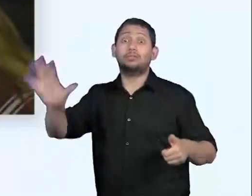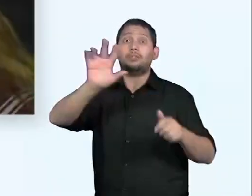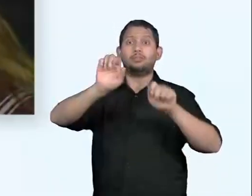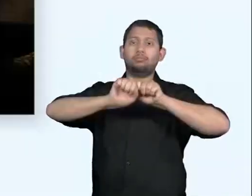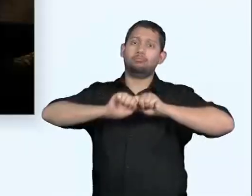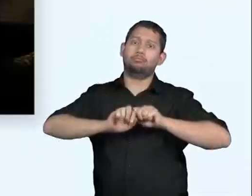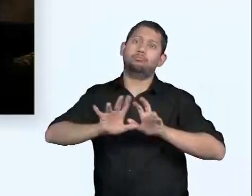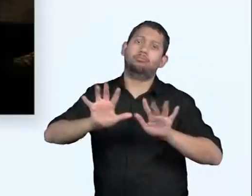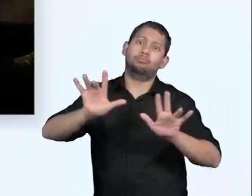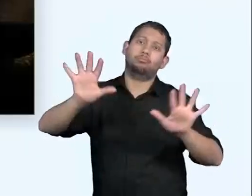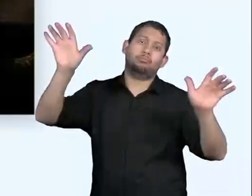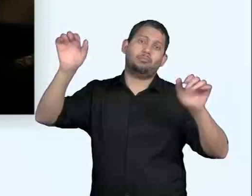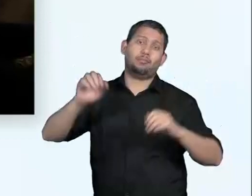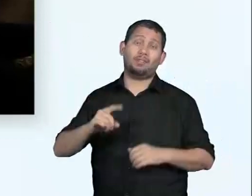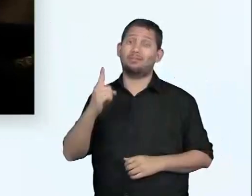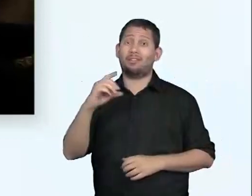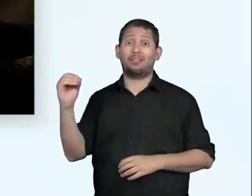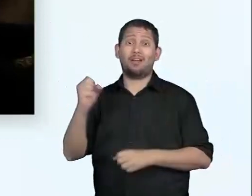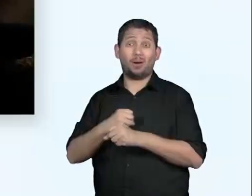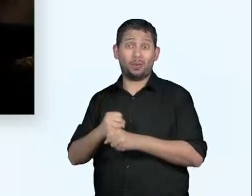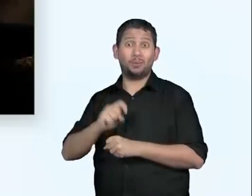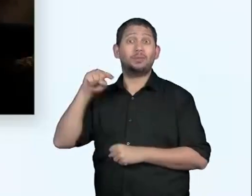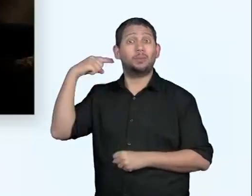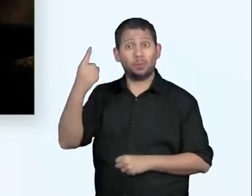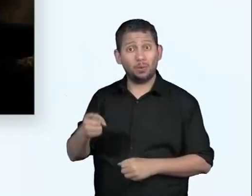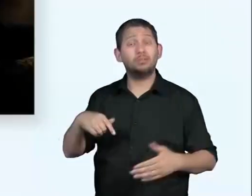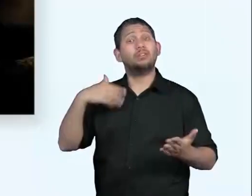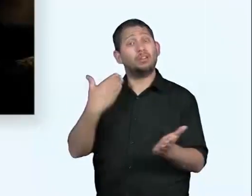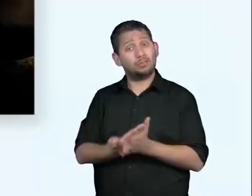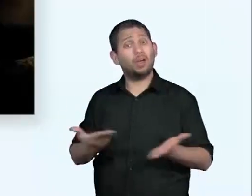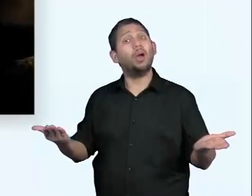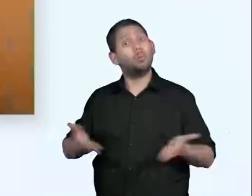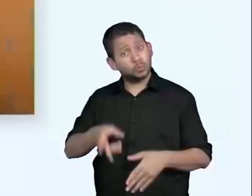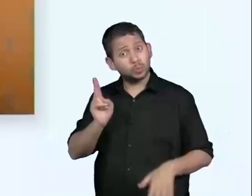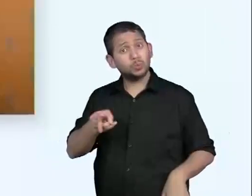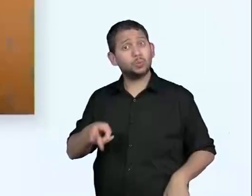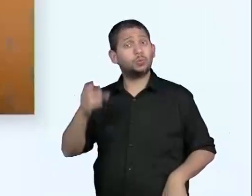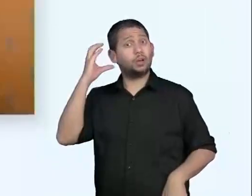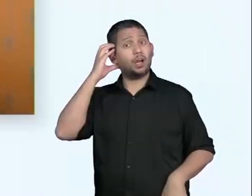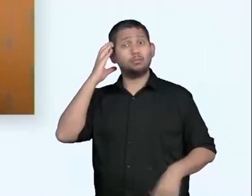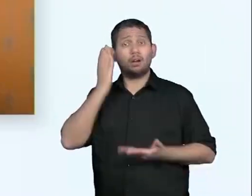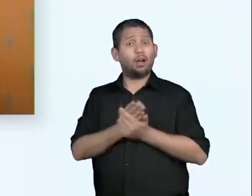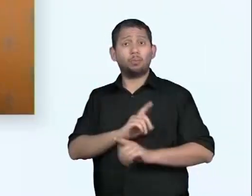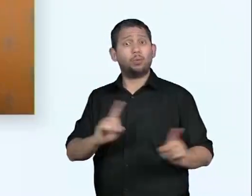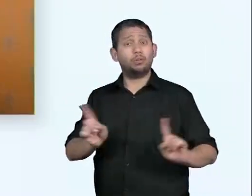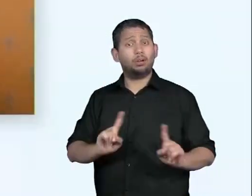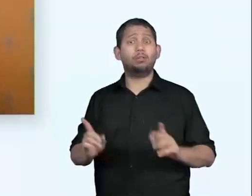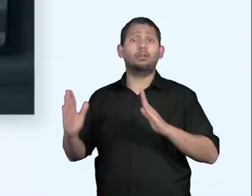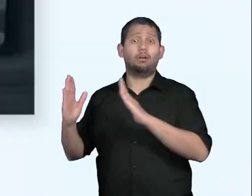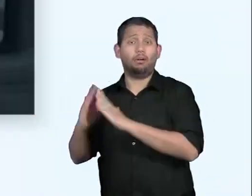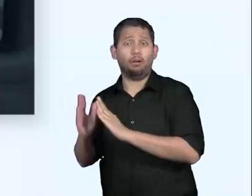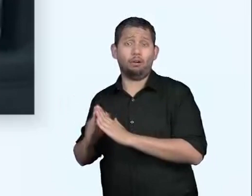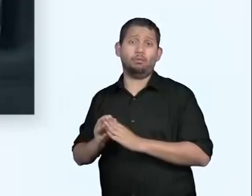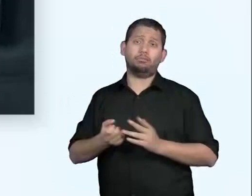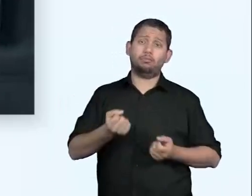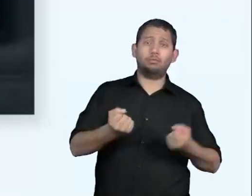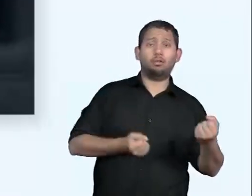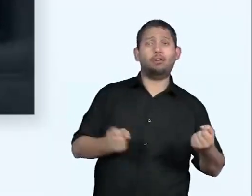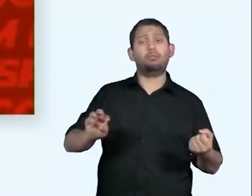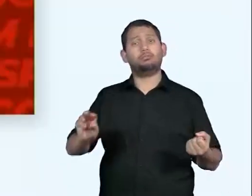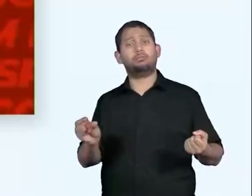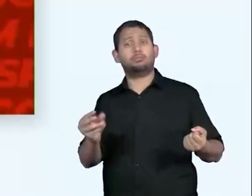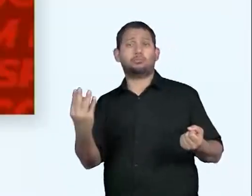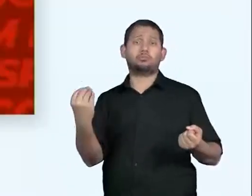Brasil. Um século depois, continua presente na vida dos brasileiros, seja em casa, no carro, nas ruas,